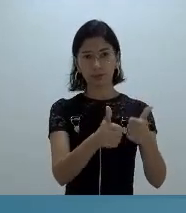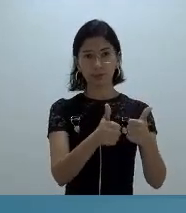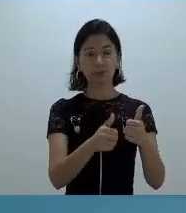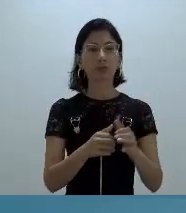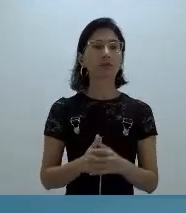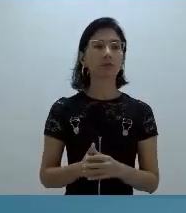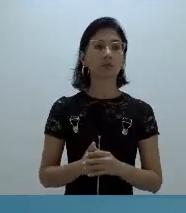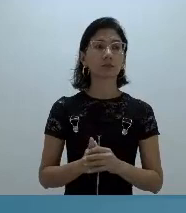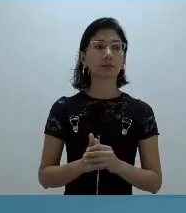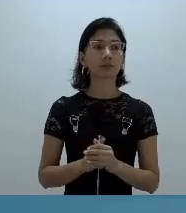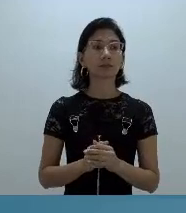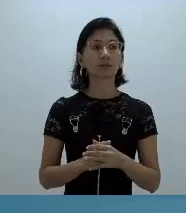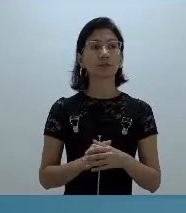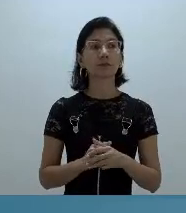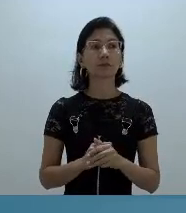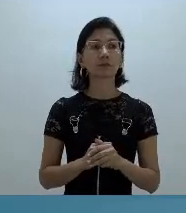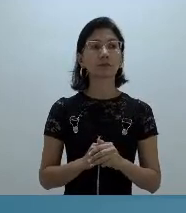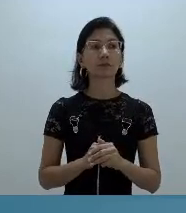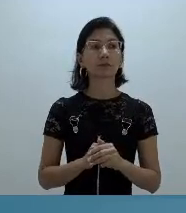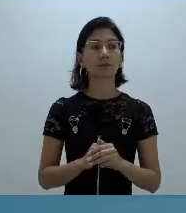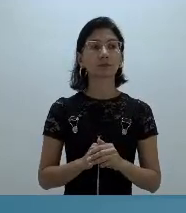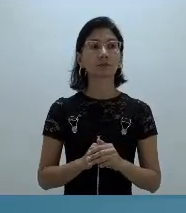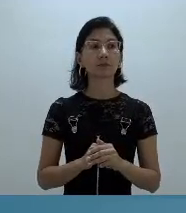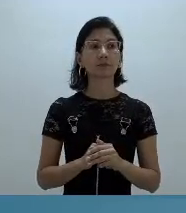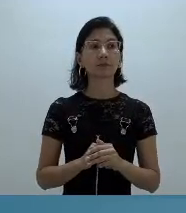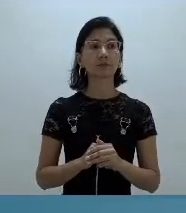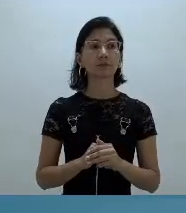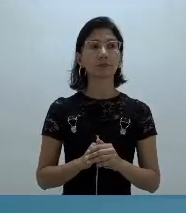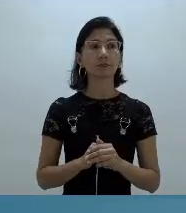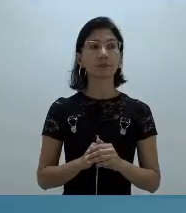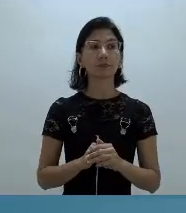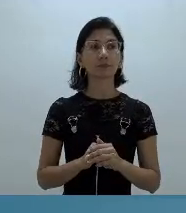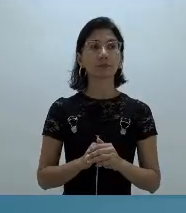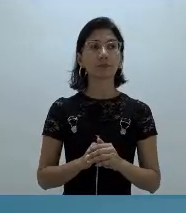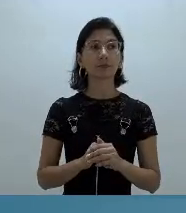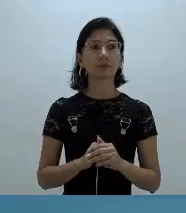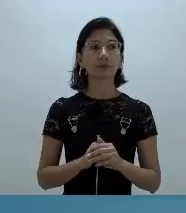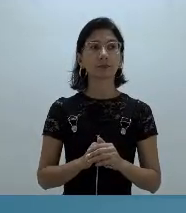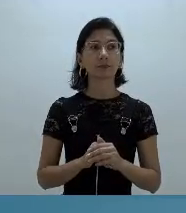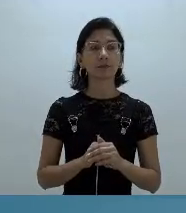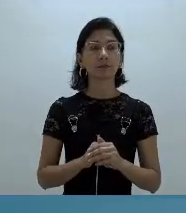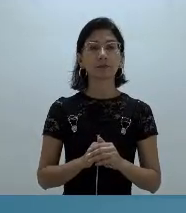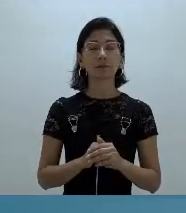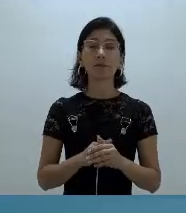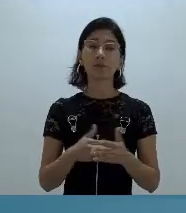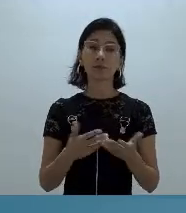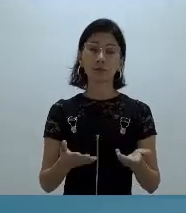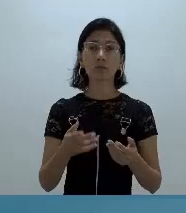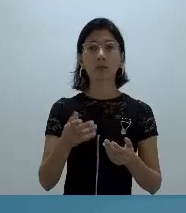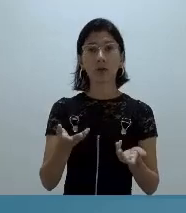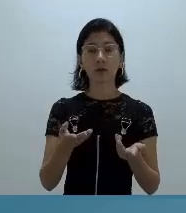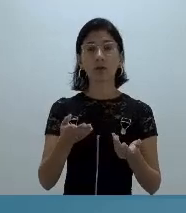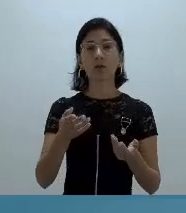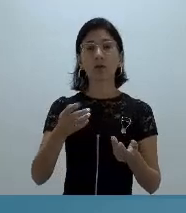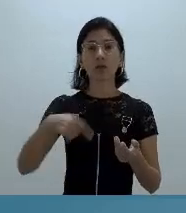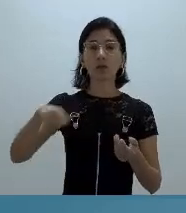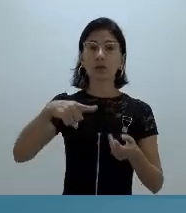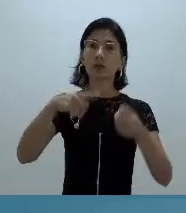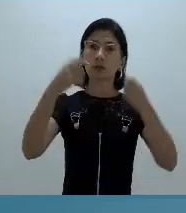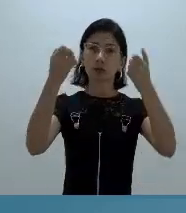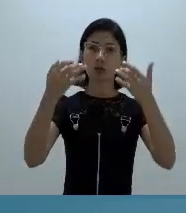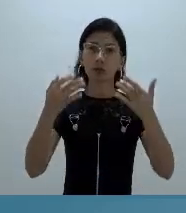pedidos incompatíveis, excludentes, tanto que foram apresentados como alternativos pelo próprio